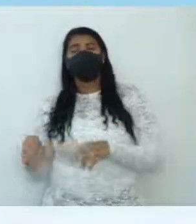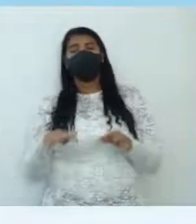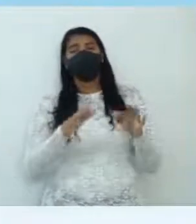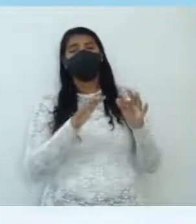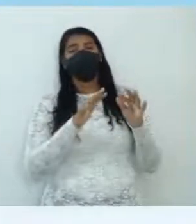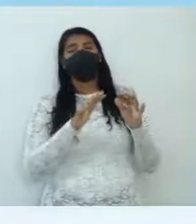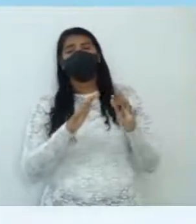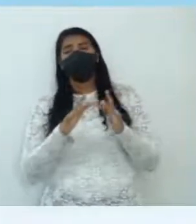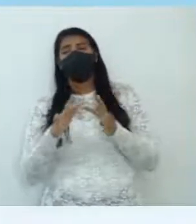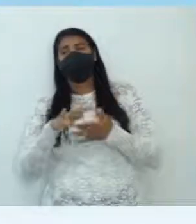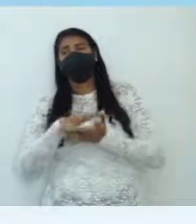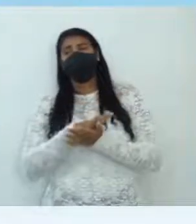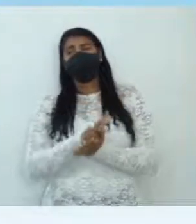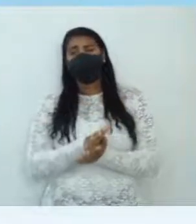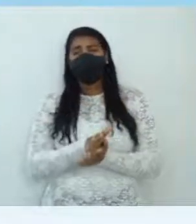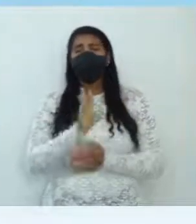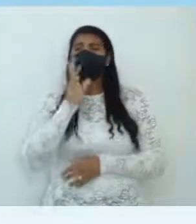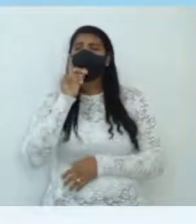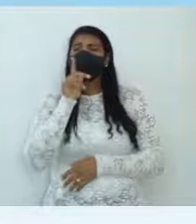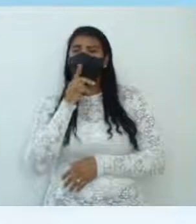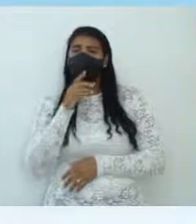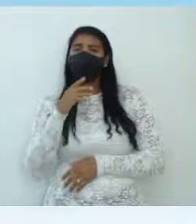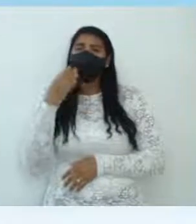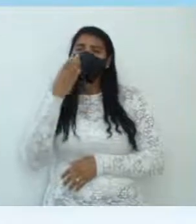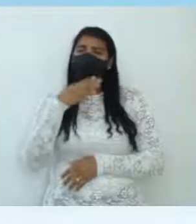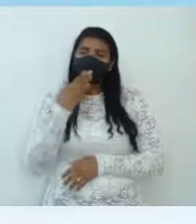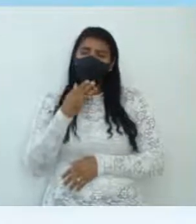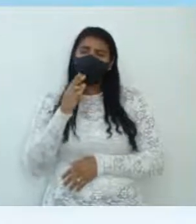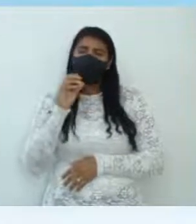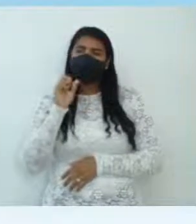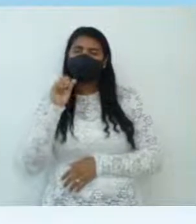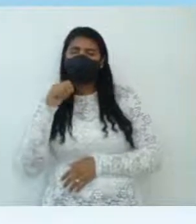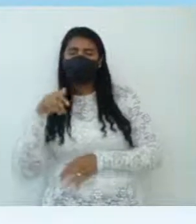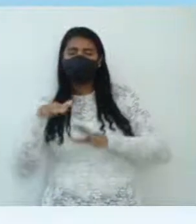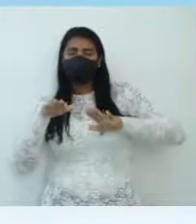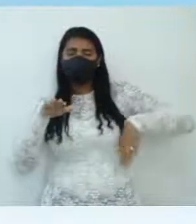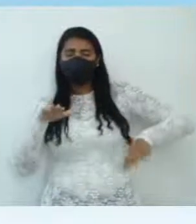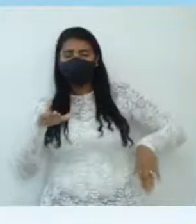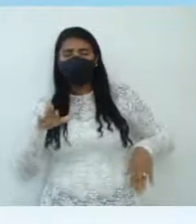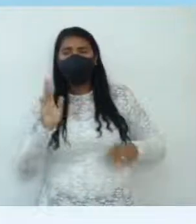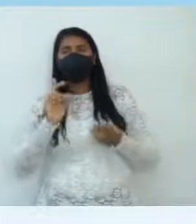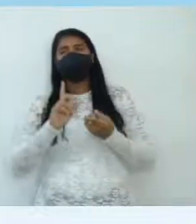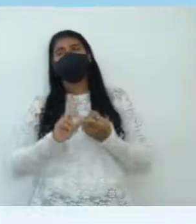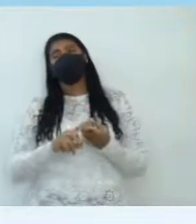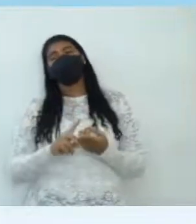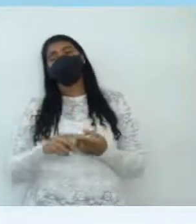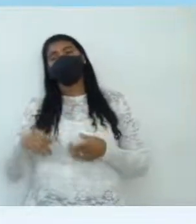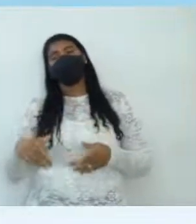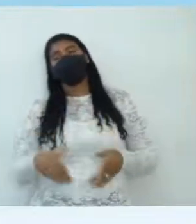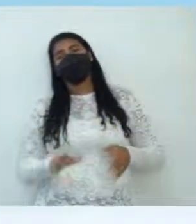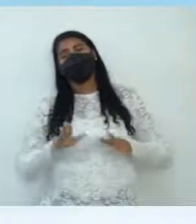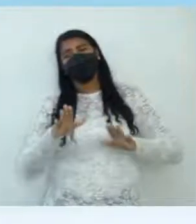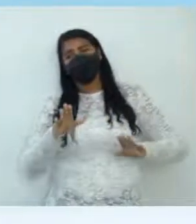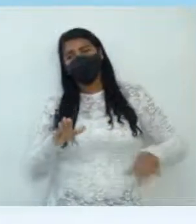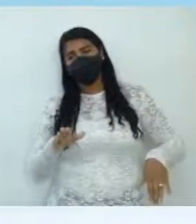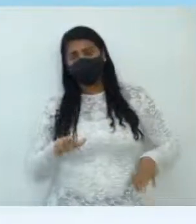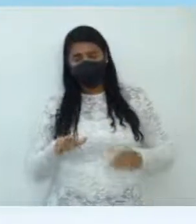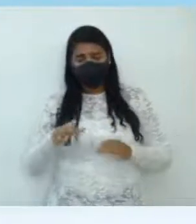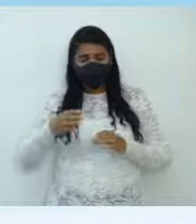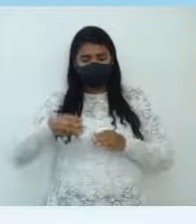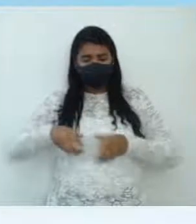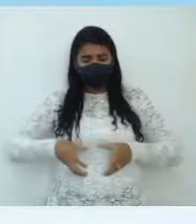águas superficiais, tanto doce como salgada, justamente pelo vazamento direto